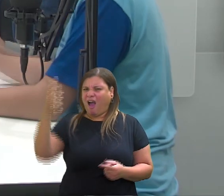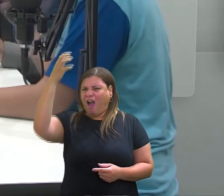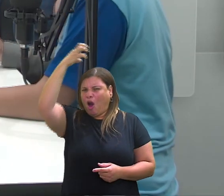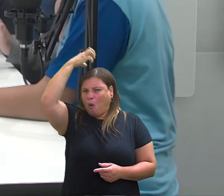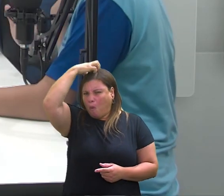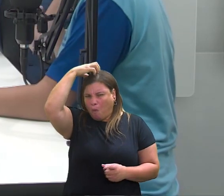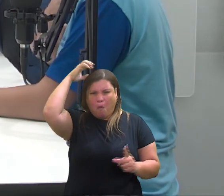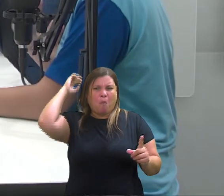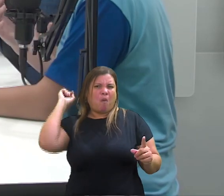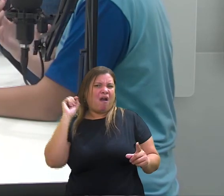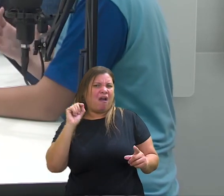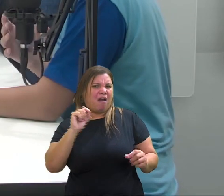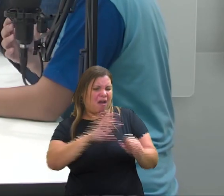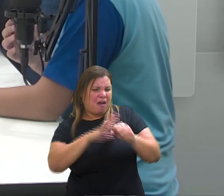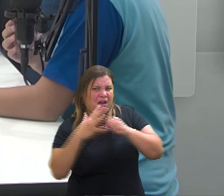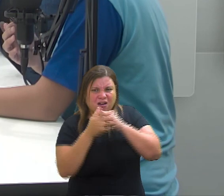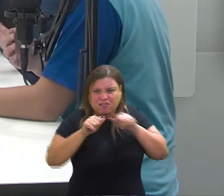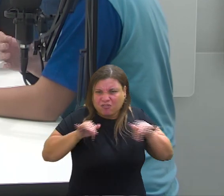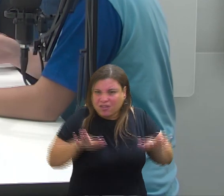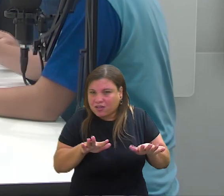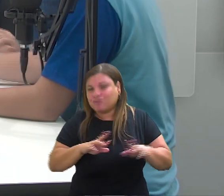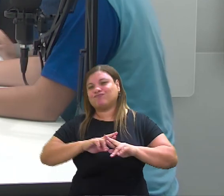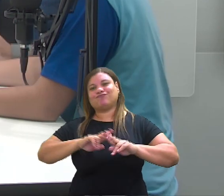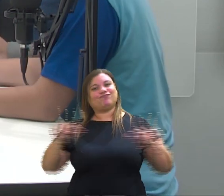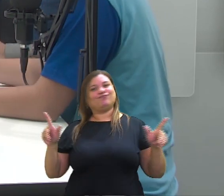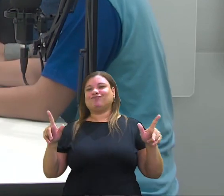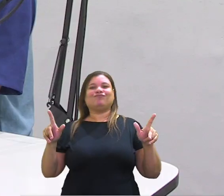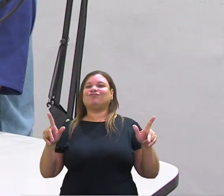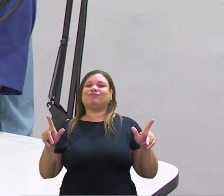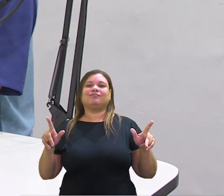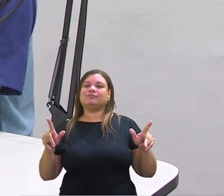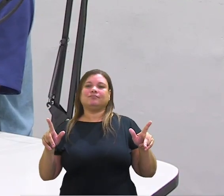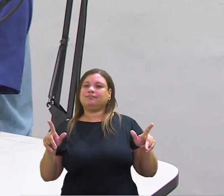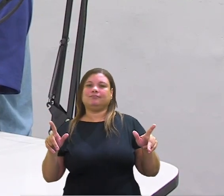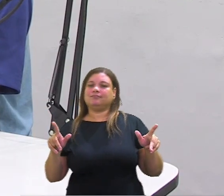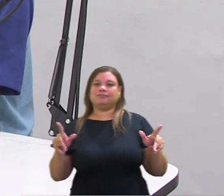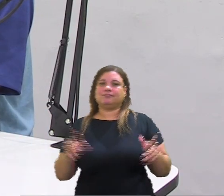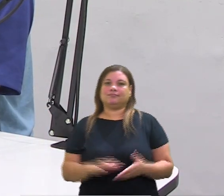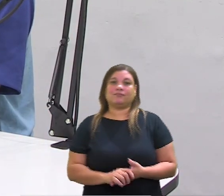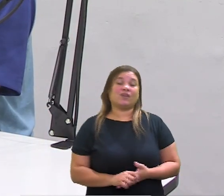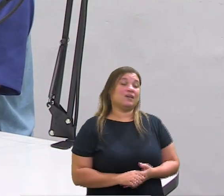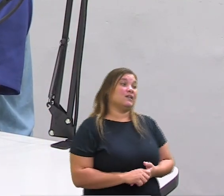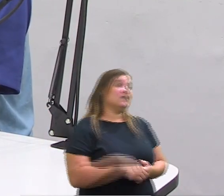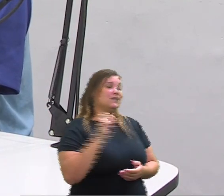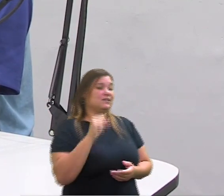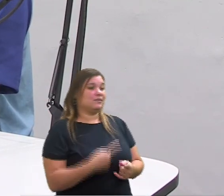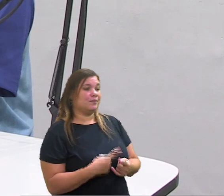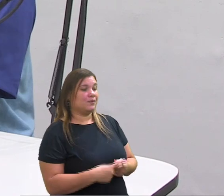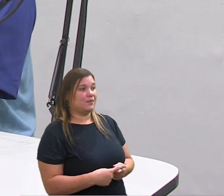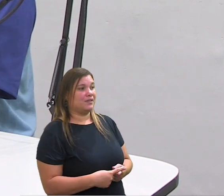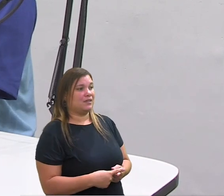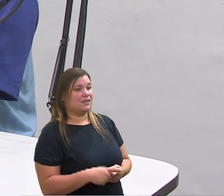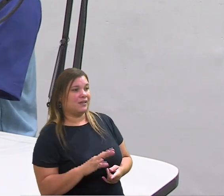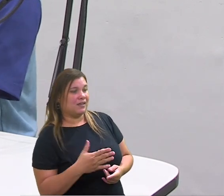perde a noção de tudo, né? E fica Né, fácil, Sim. né? Fica Porque fácil. talvez tem casos que a criança, a gente tem